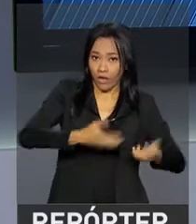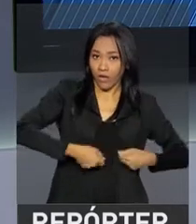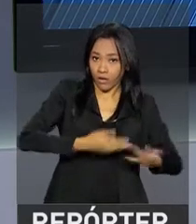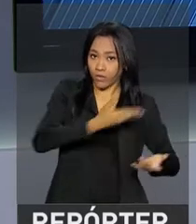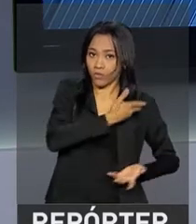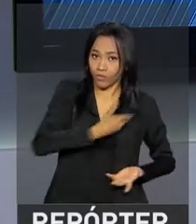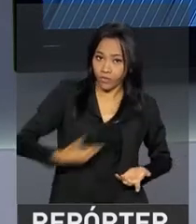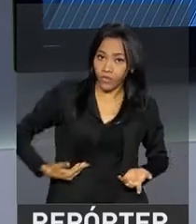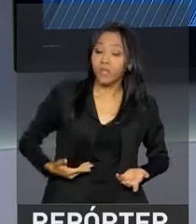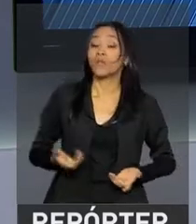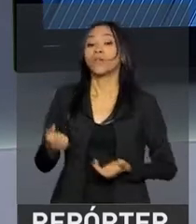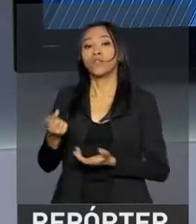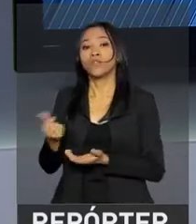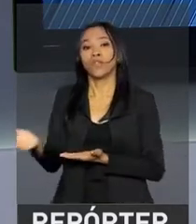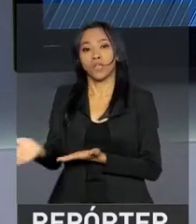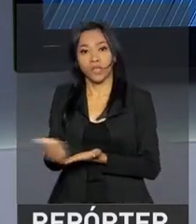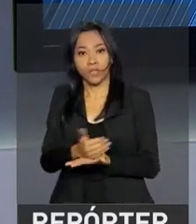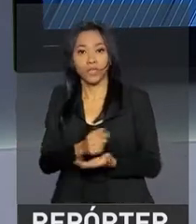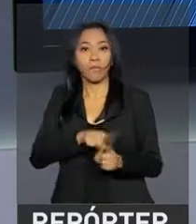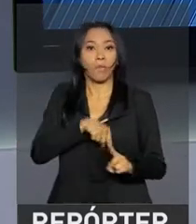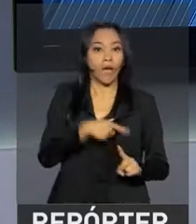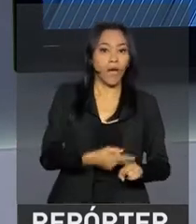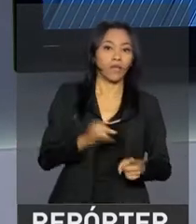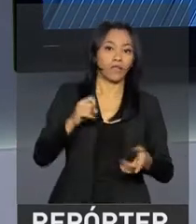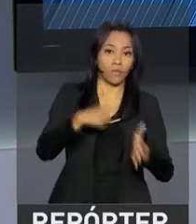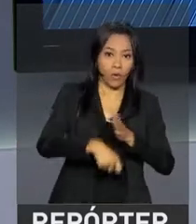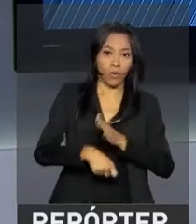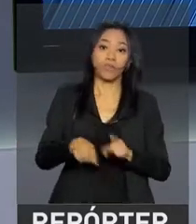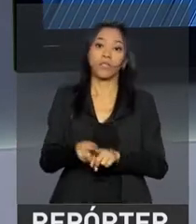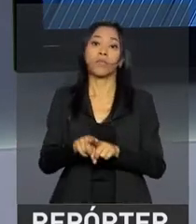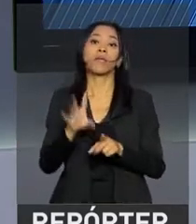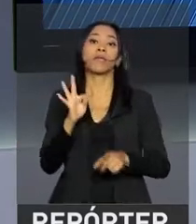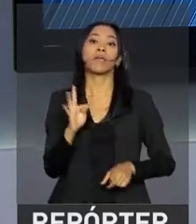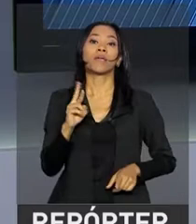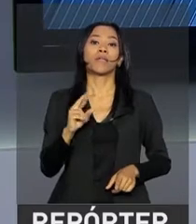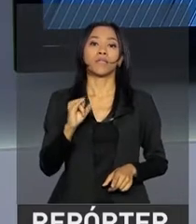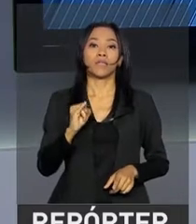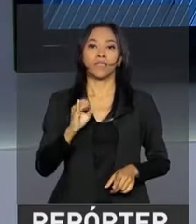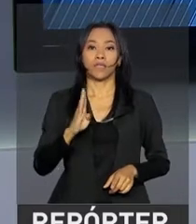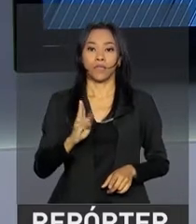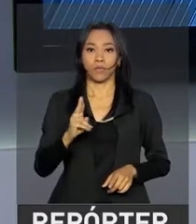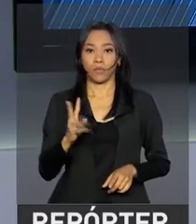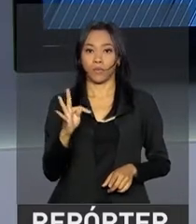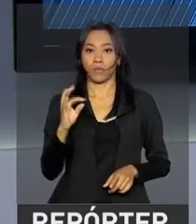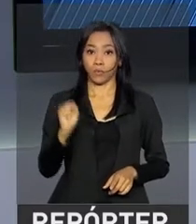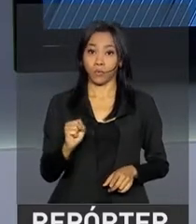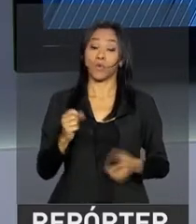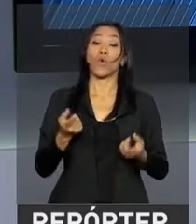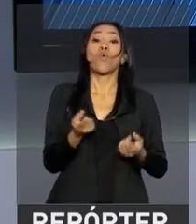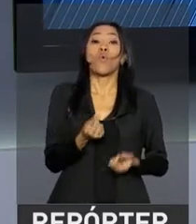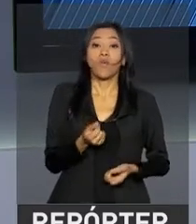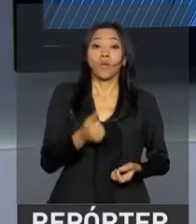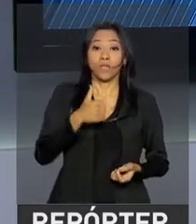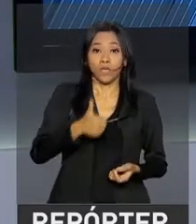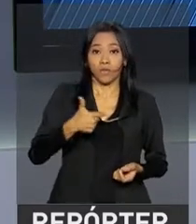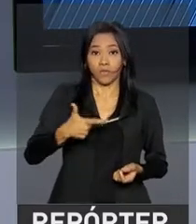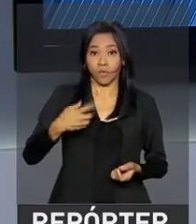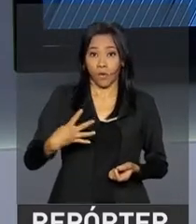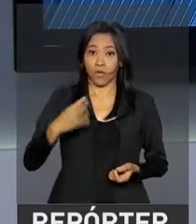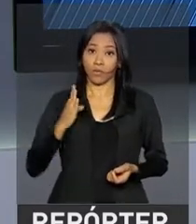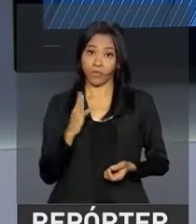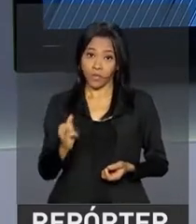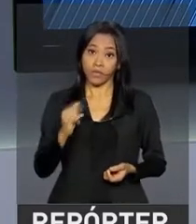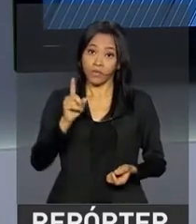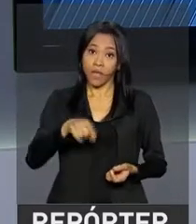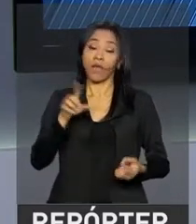e as receitas somando impostos e tributos o valor de 124 bilhões ficou dentro da meta estabelecida pelo governo